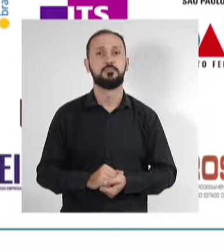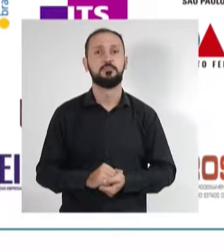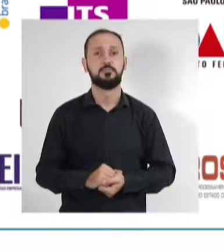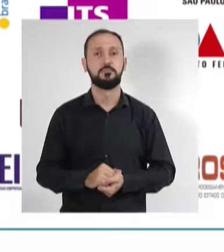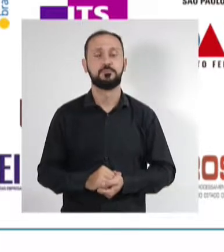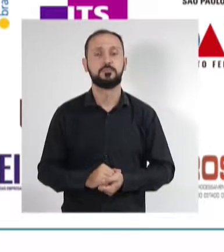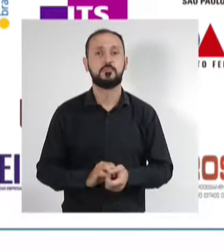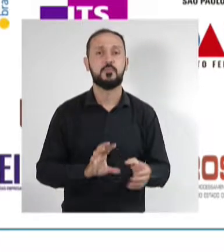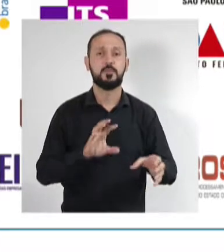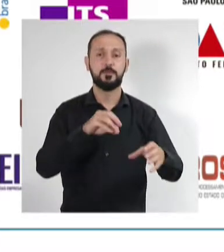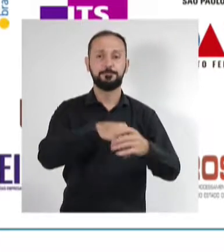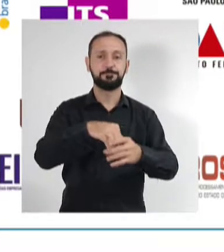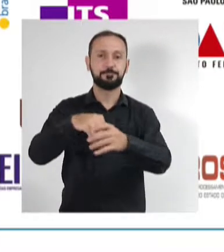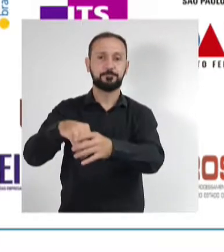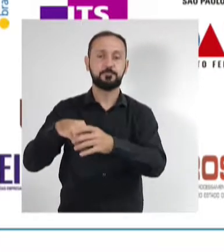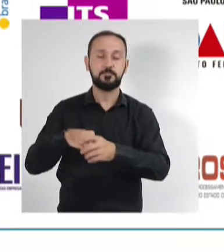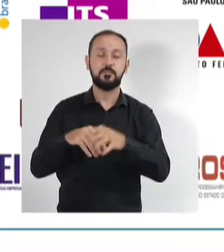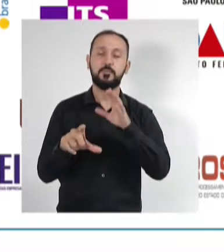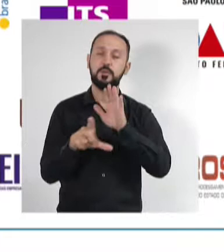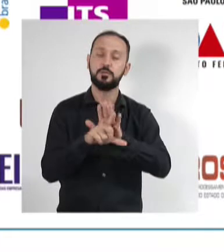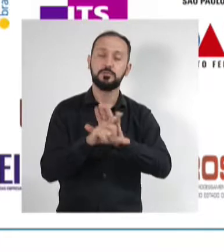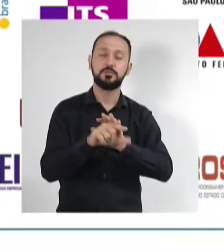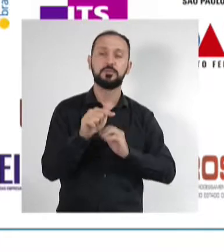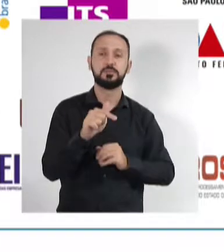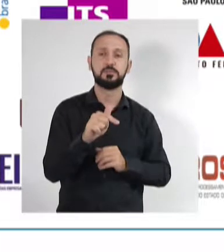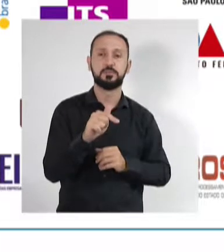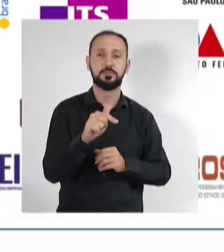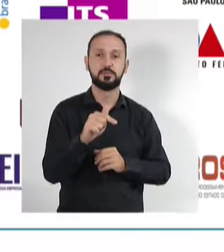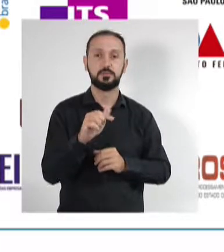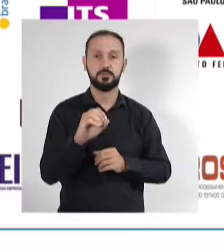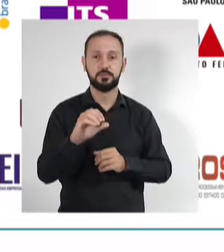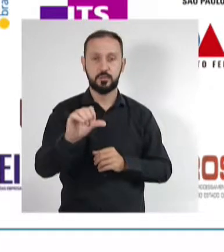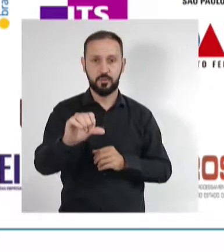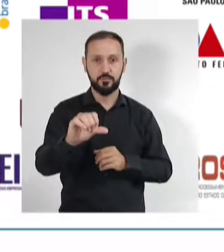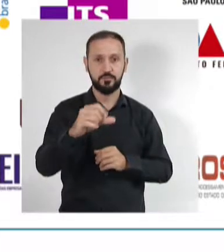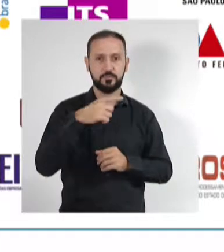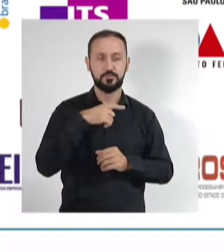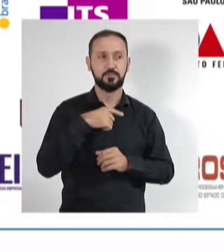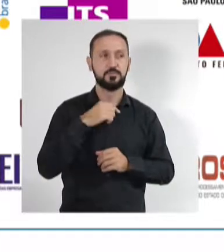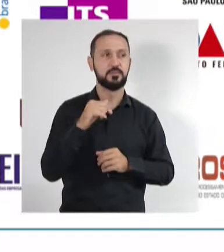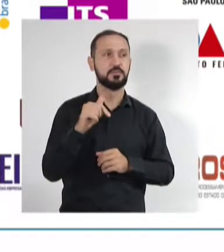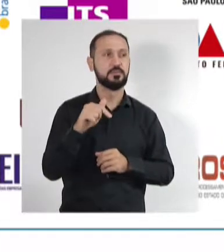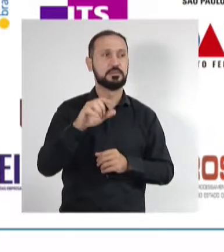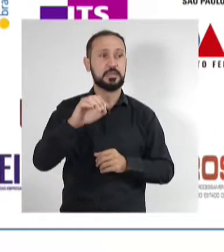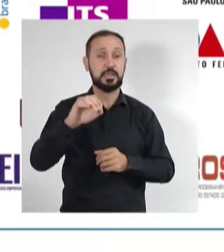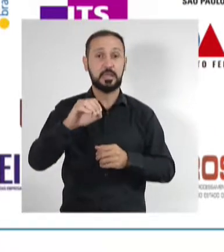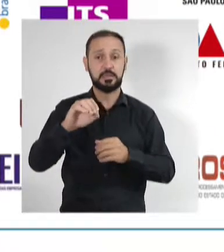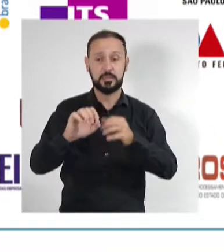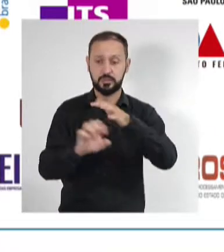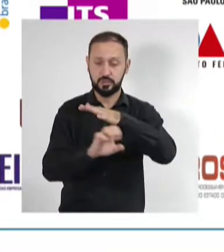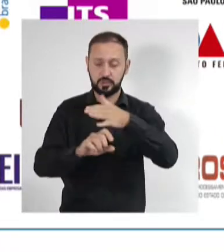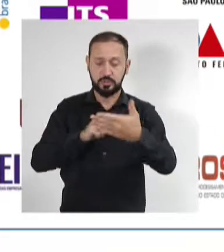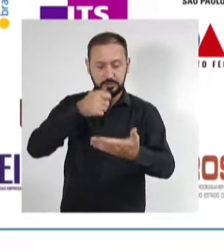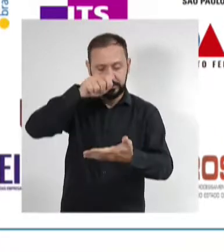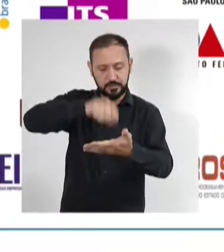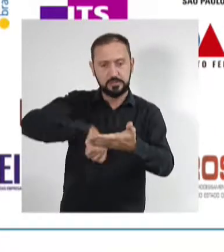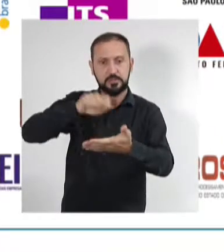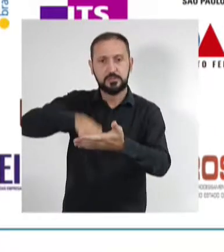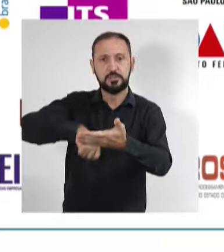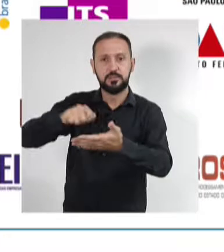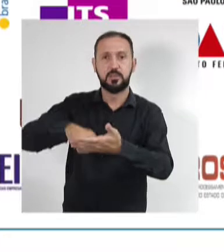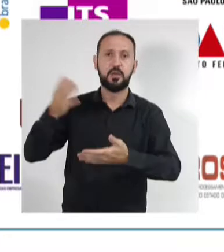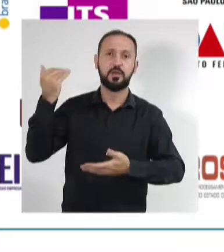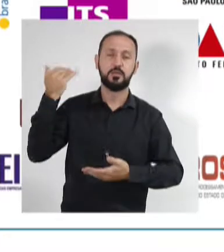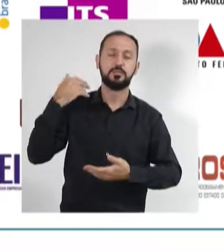Nos estertores da tramitação da Lei 709, a gente teve mais de 80 entidades assinando manifestos pedindo a sanção do então